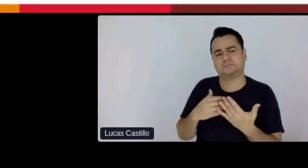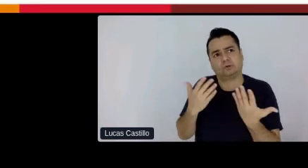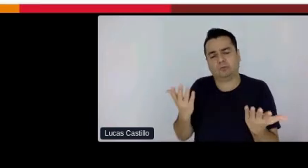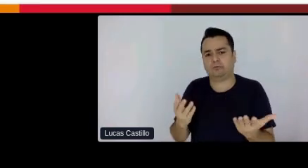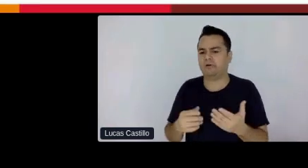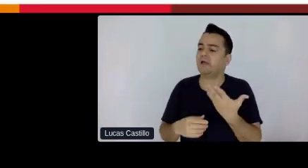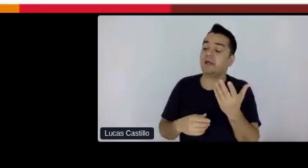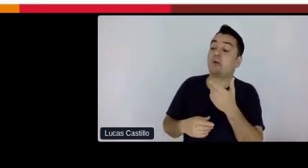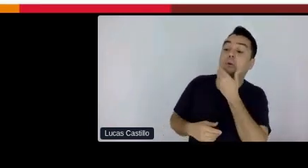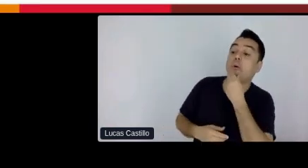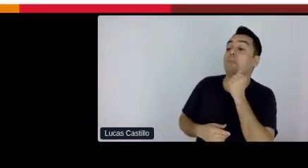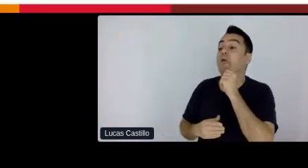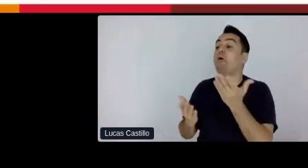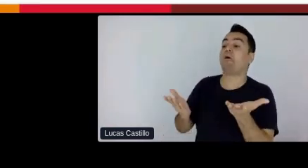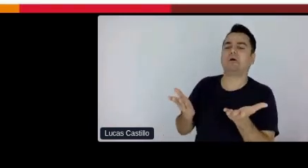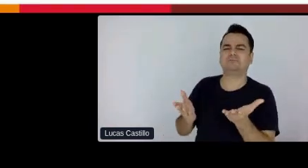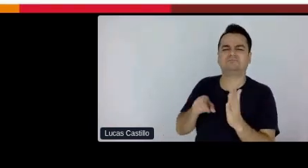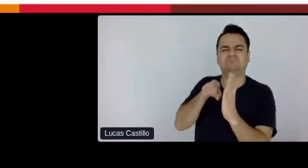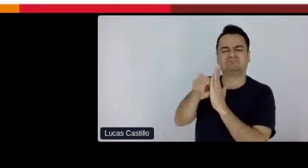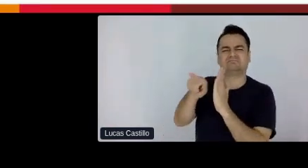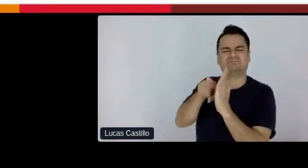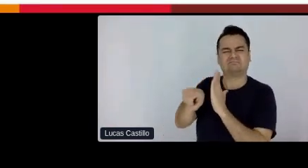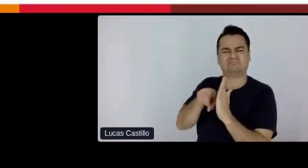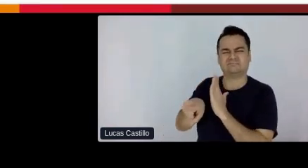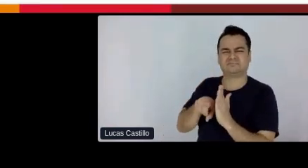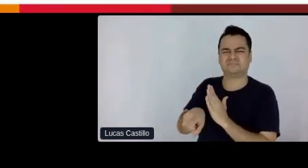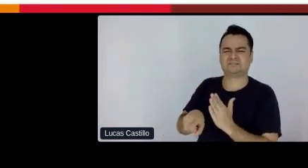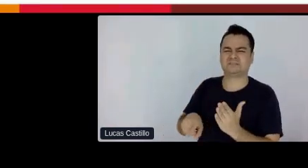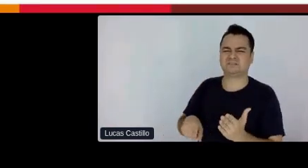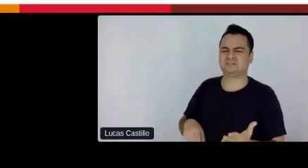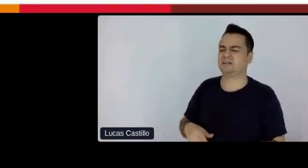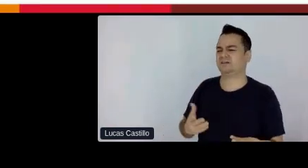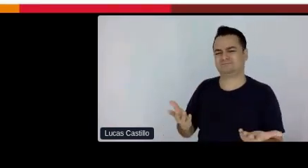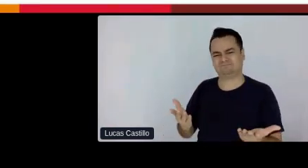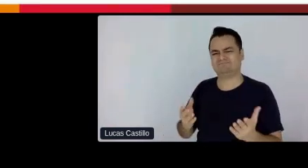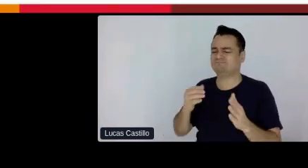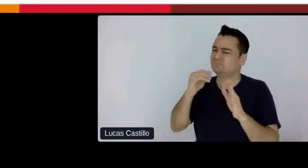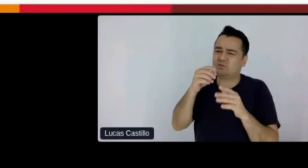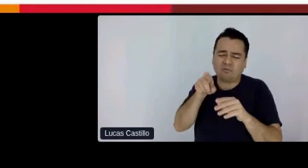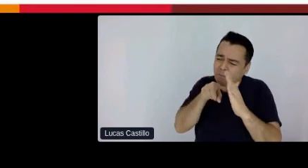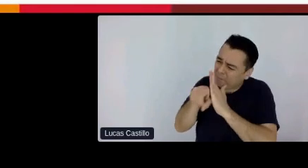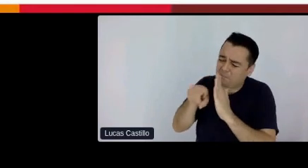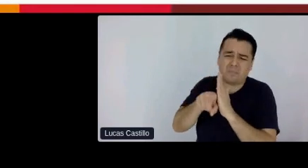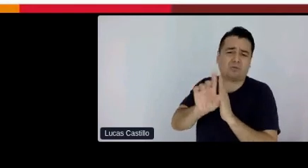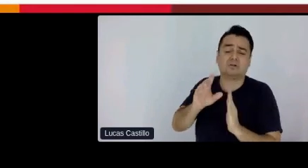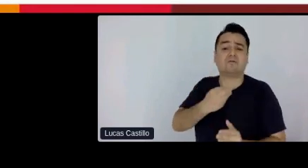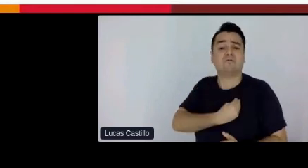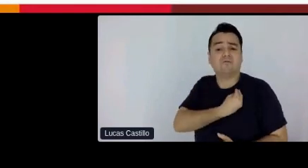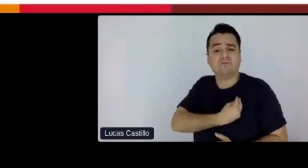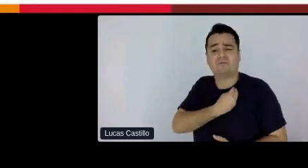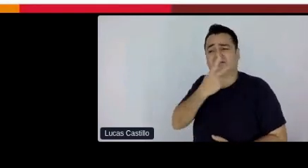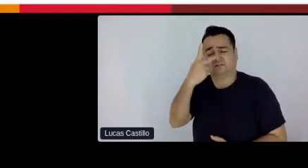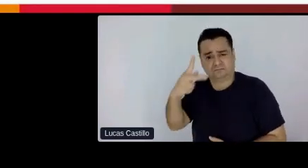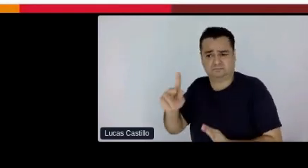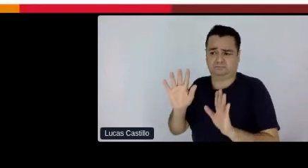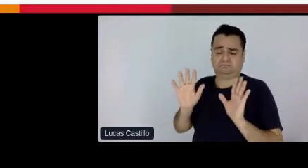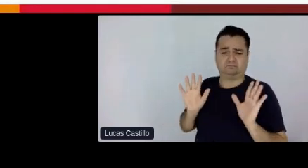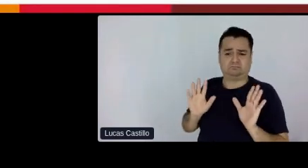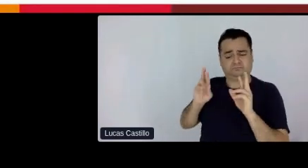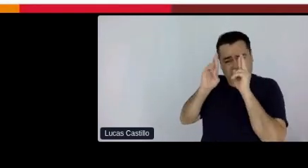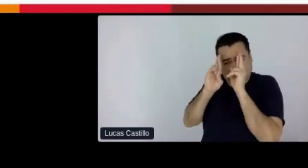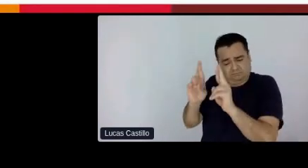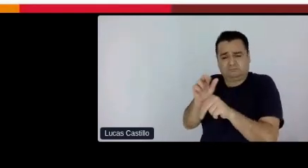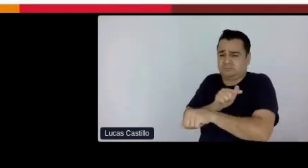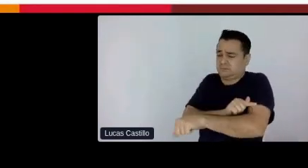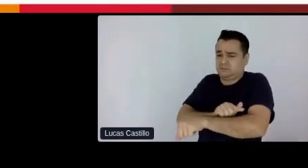da relação, que desperdício você ser gay ou ser lésbica. Gente, isso não é dar conta de ninguém. A vida é do outro. Então, a gente não